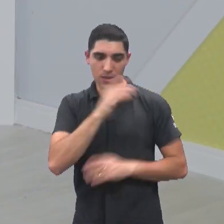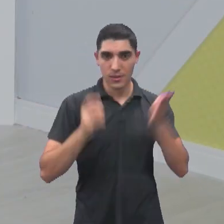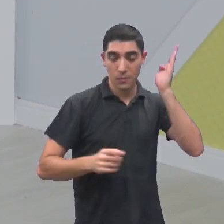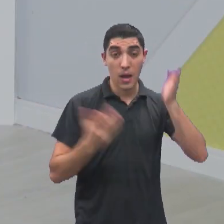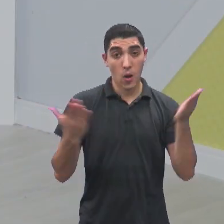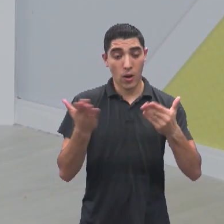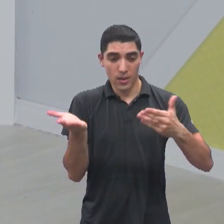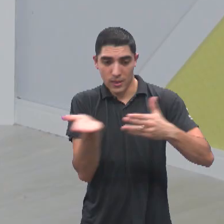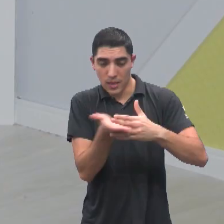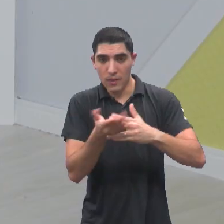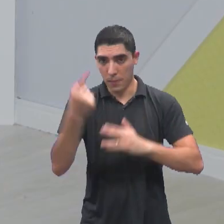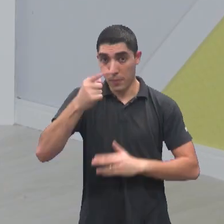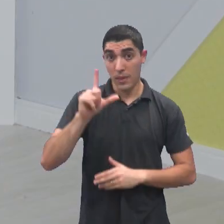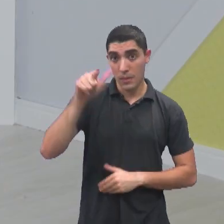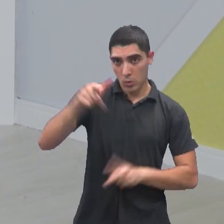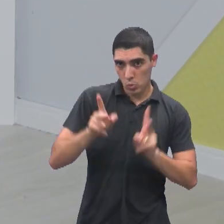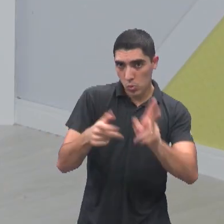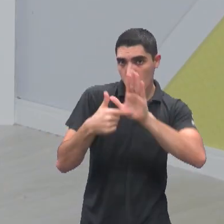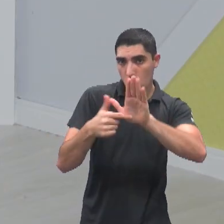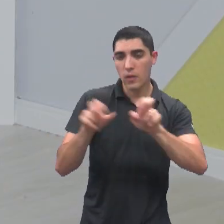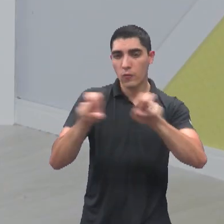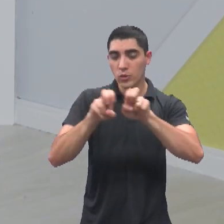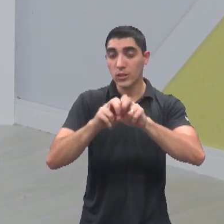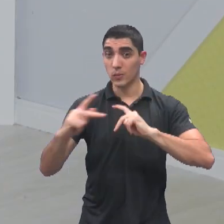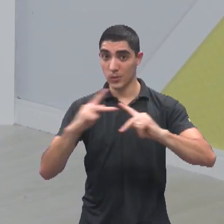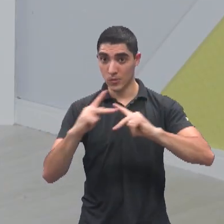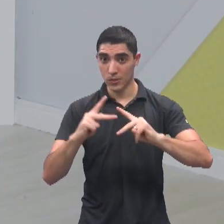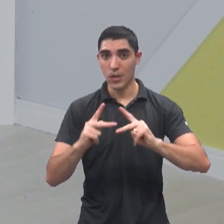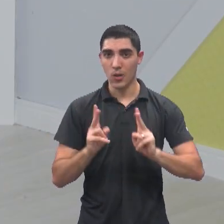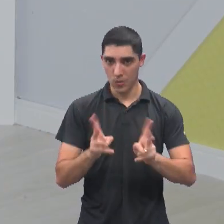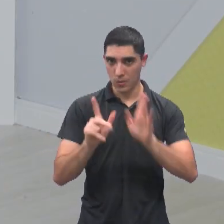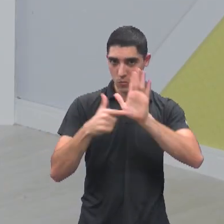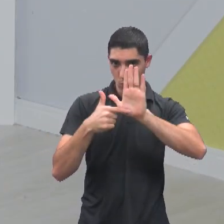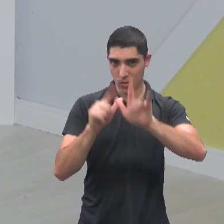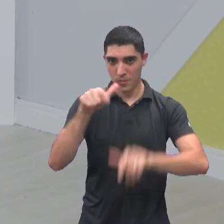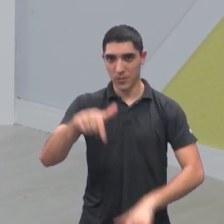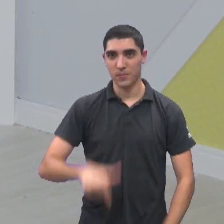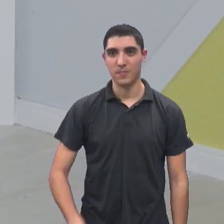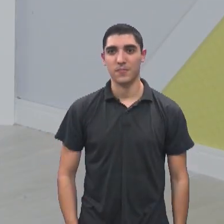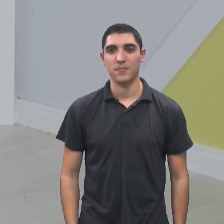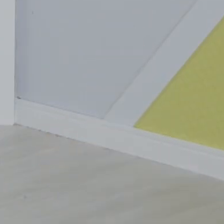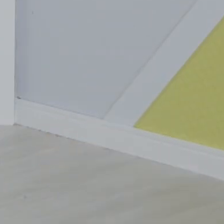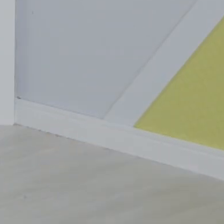dia, na volta tem futsal em destaque masculino e feminino para você. Não sai daí, já voltamos.